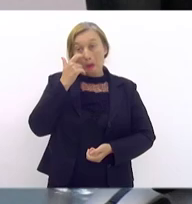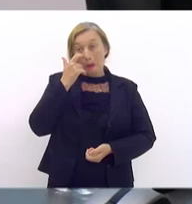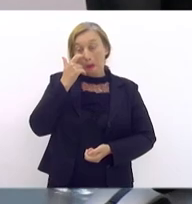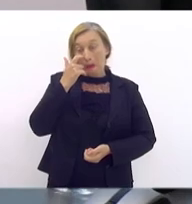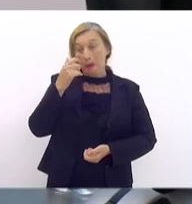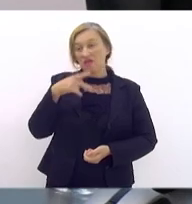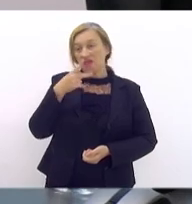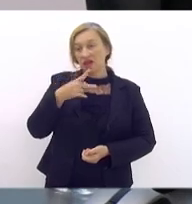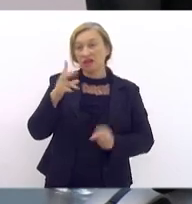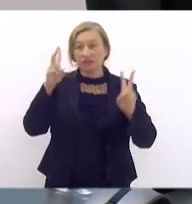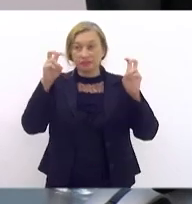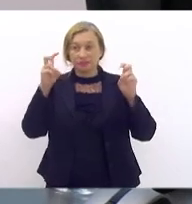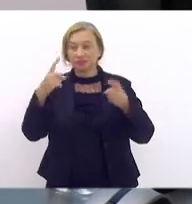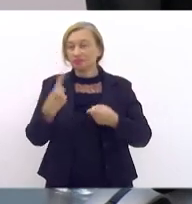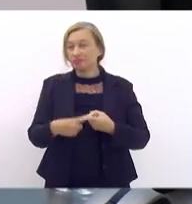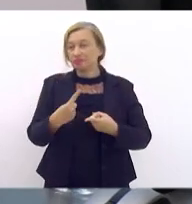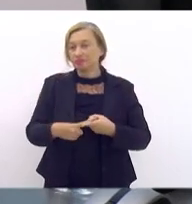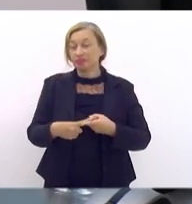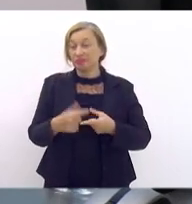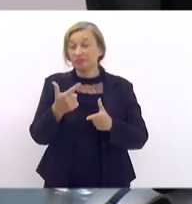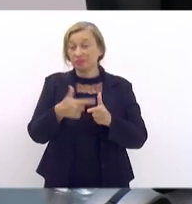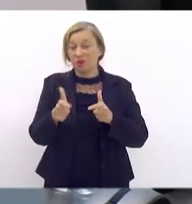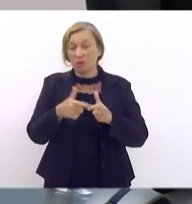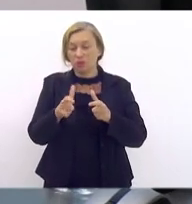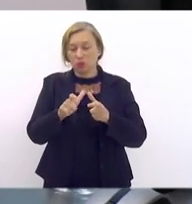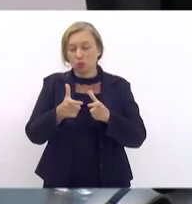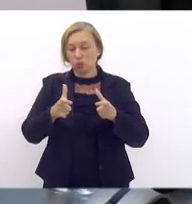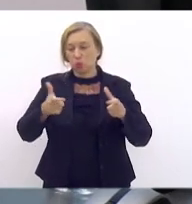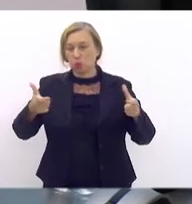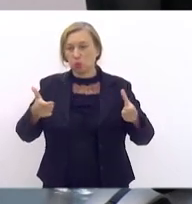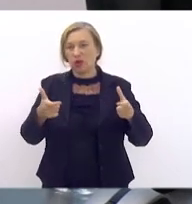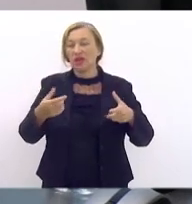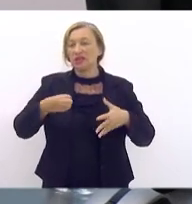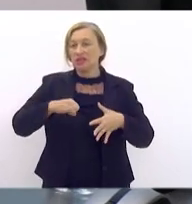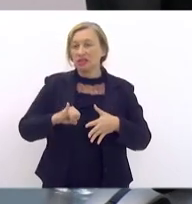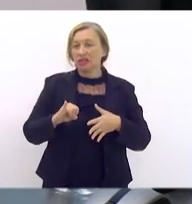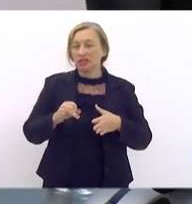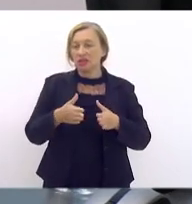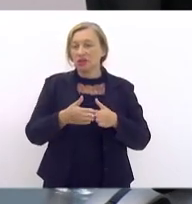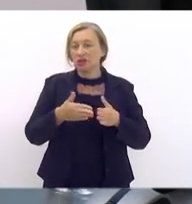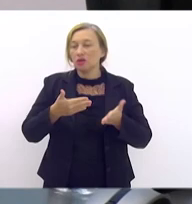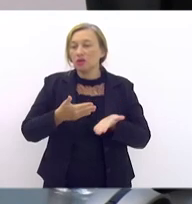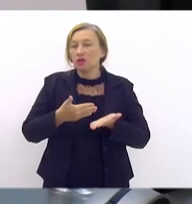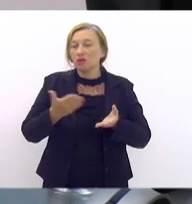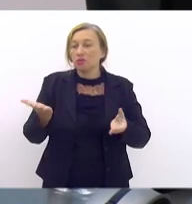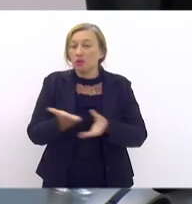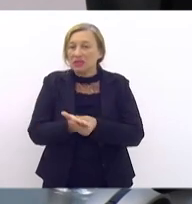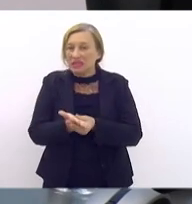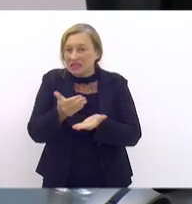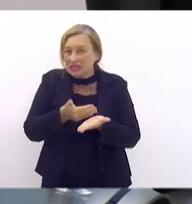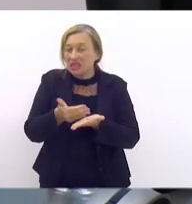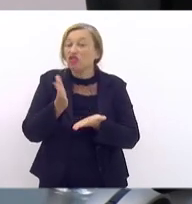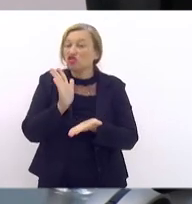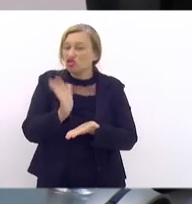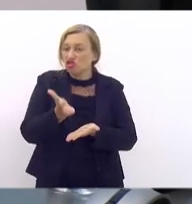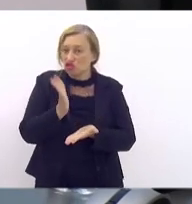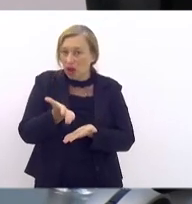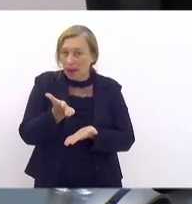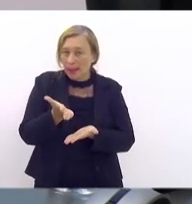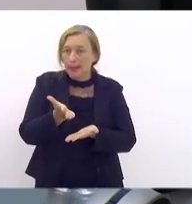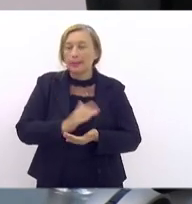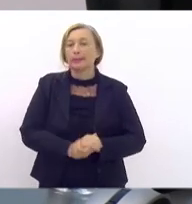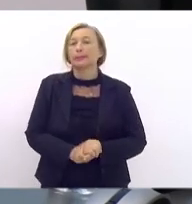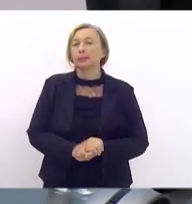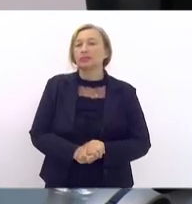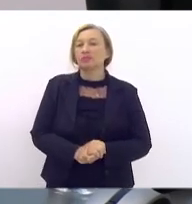elemento porque vira uma bola de neve né se o processo inicialmente ele já é evado